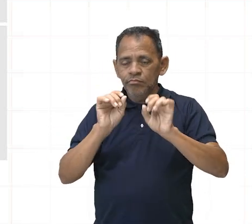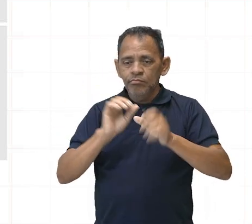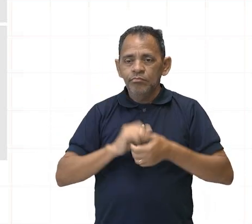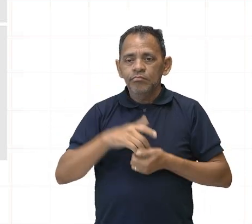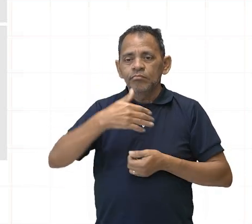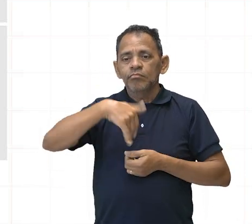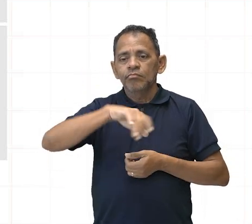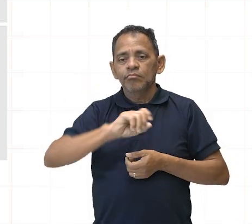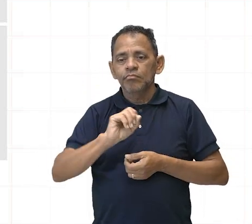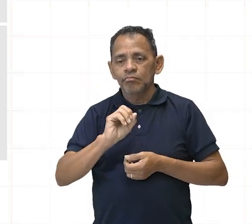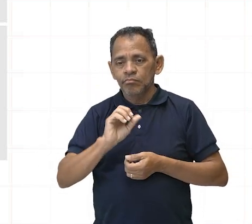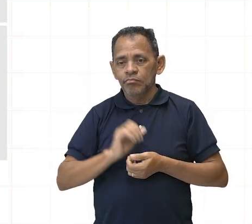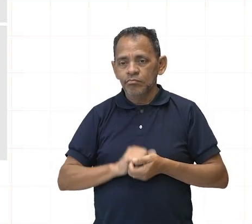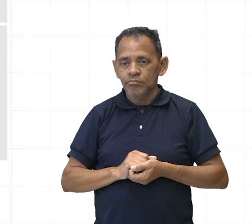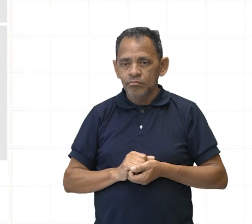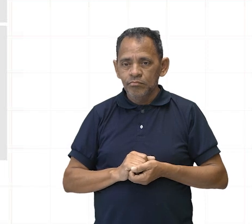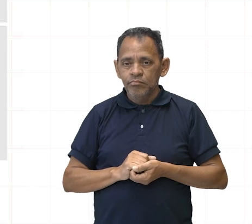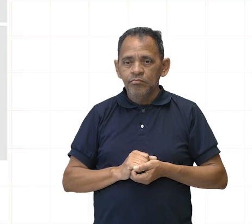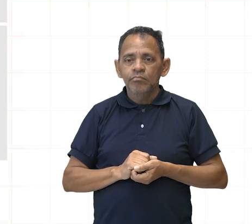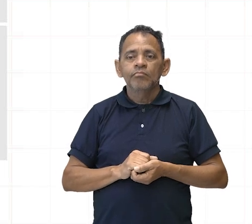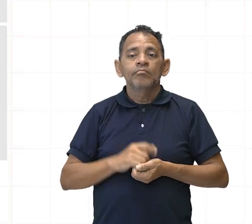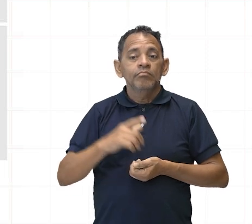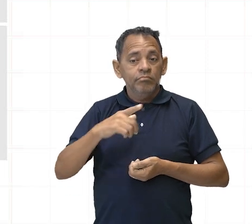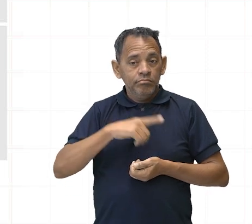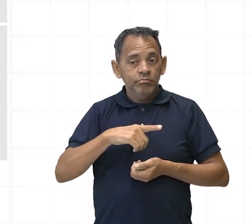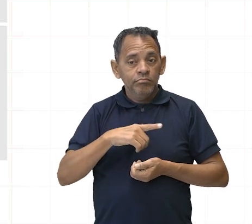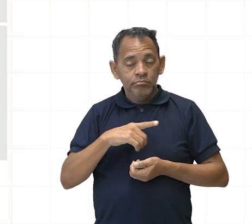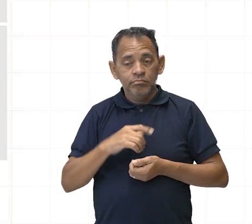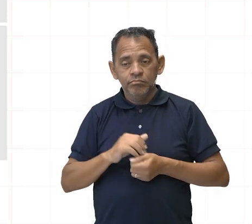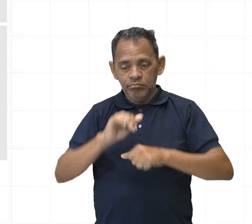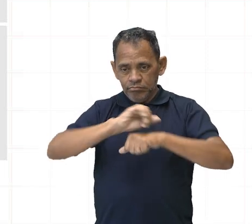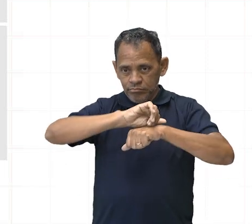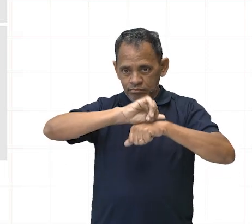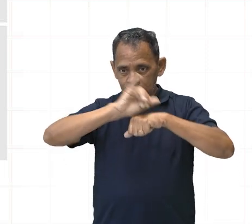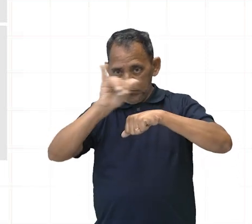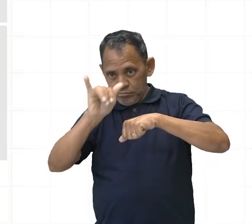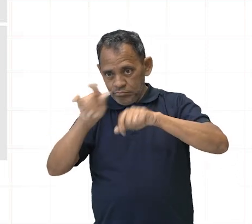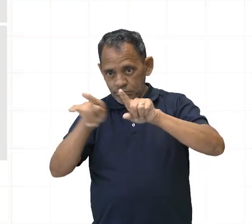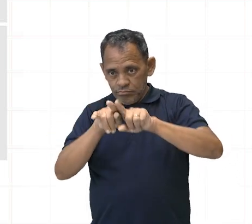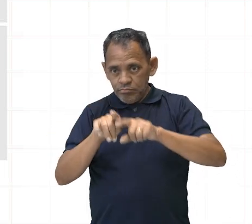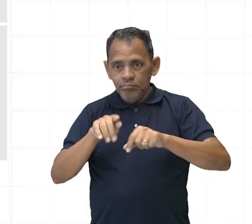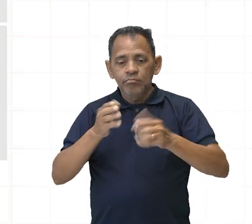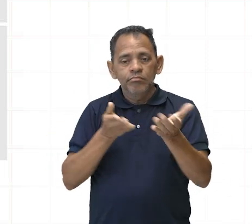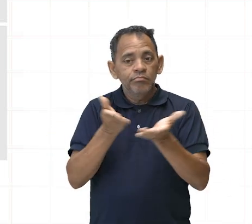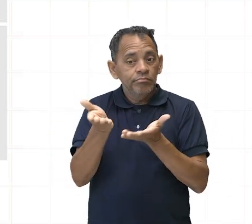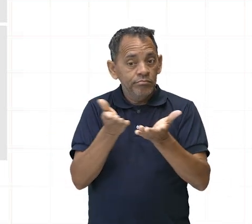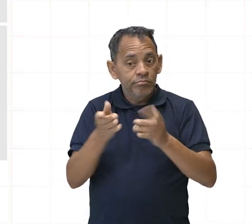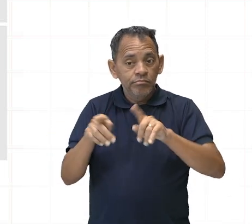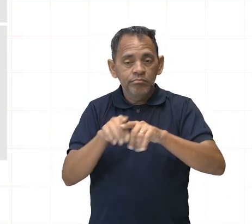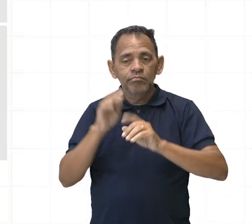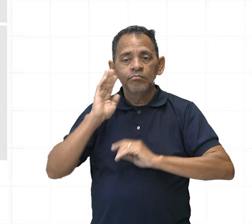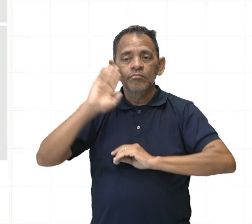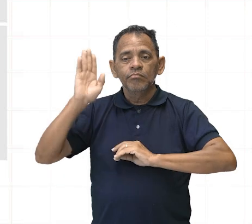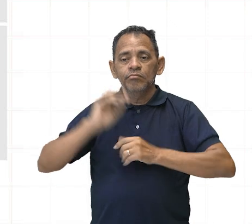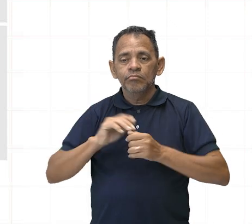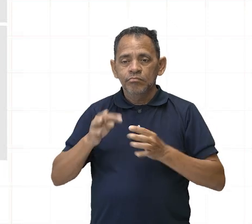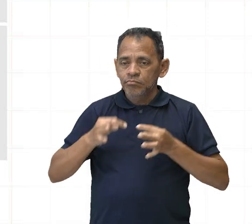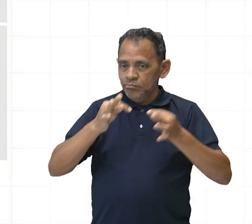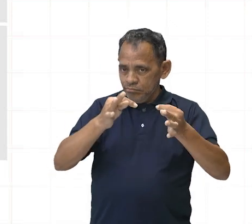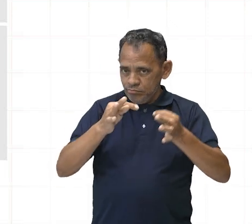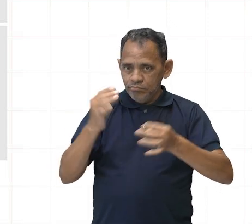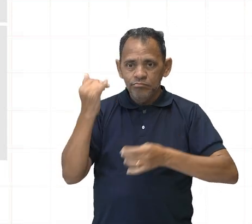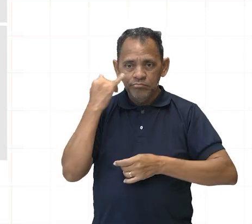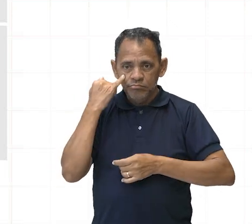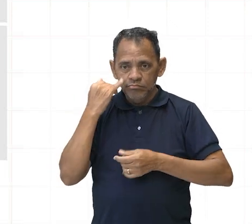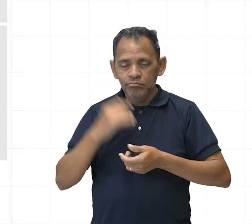né, em que acabam exportando seus serviços, principalmente da tecnologia de informação,